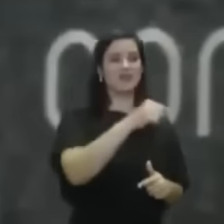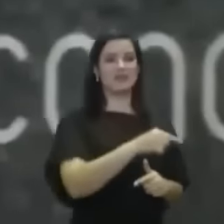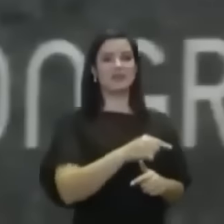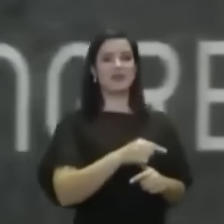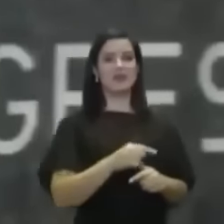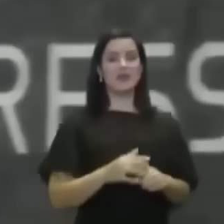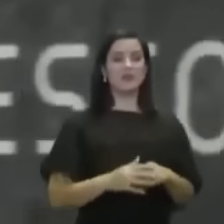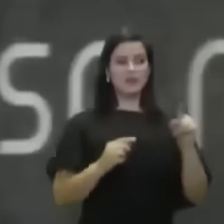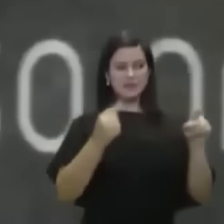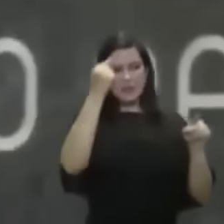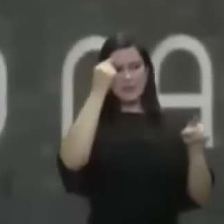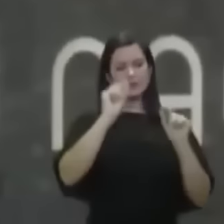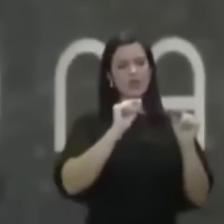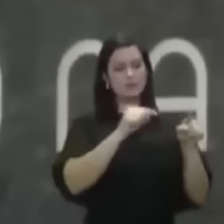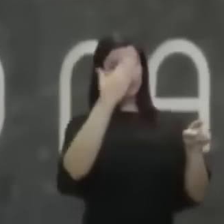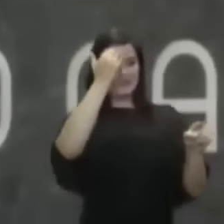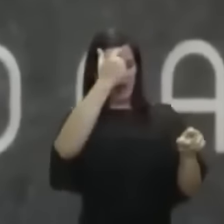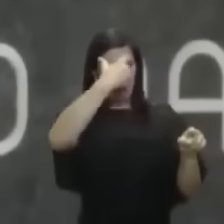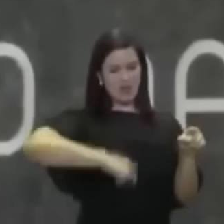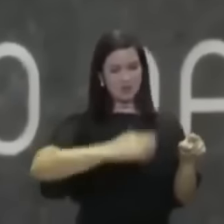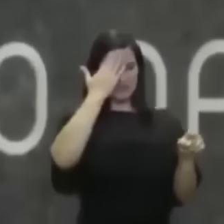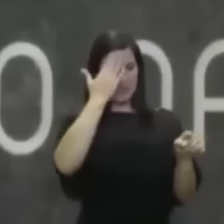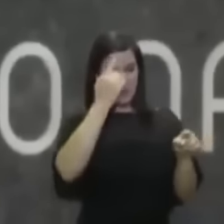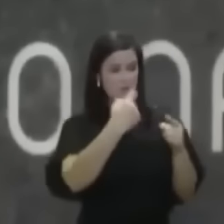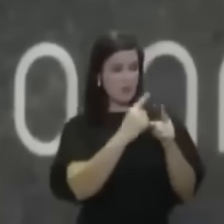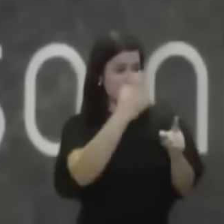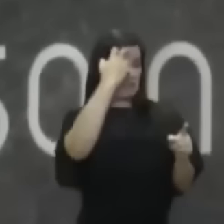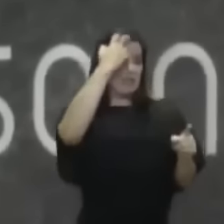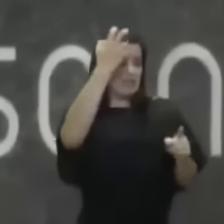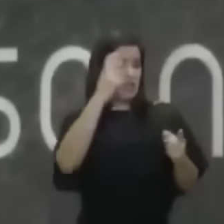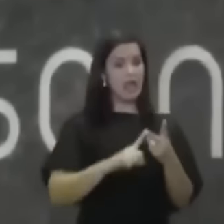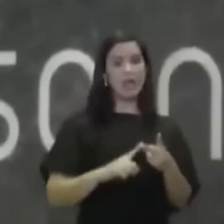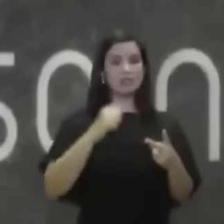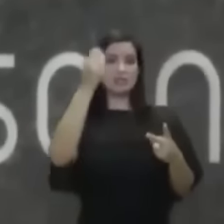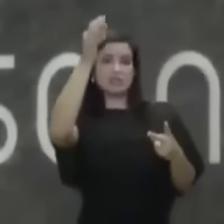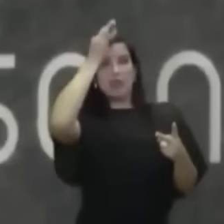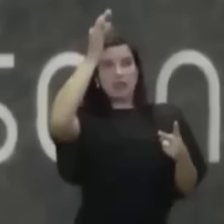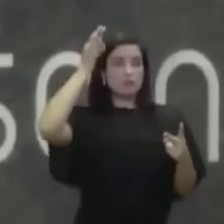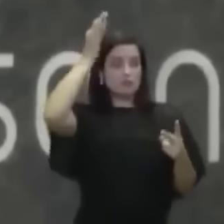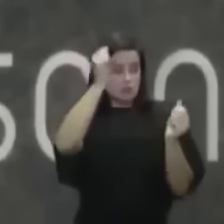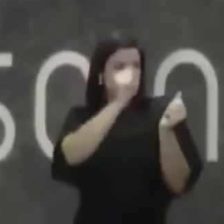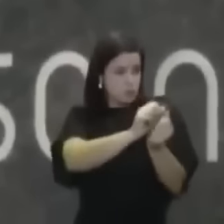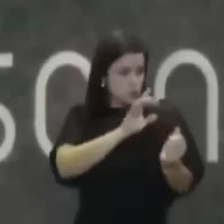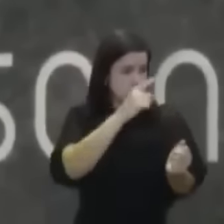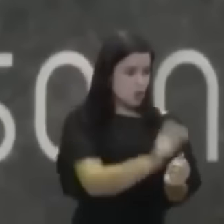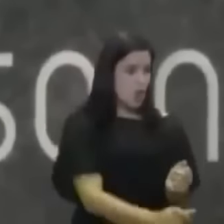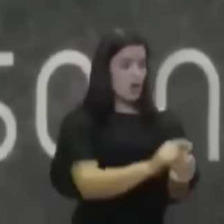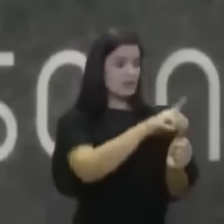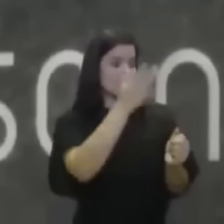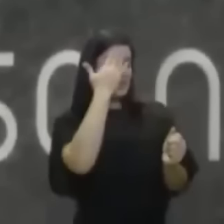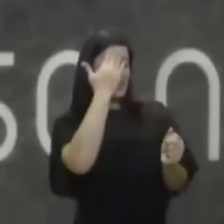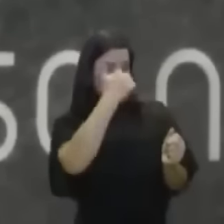não pense você, Pedro, que você sabe quem eu sou, porque você é mais inteligente ou mais espiritual do que os outros. Você só sabe quem eu sou,